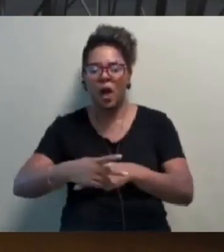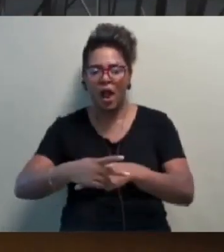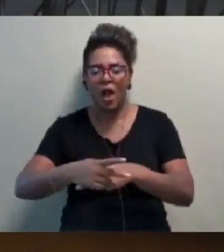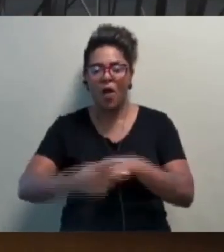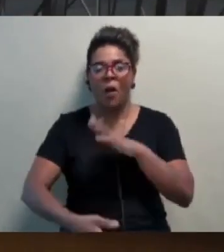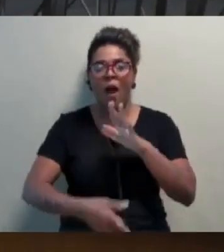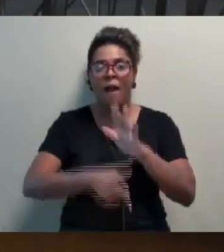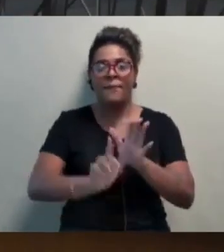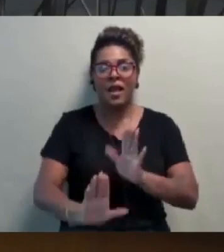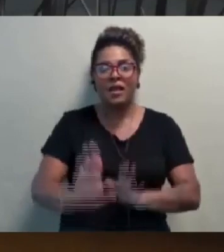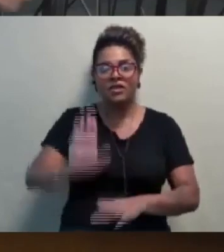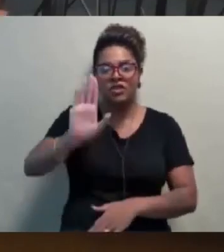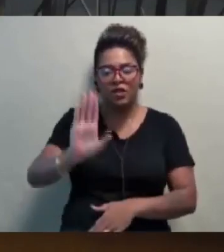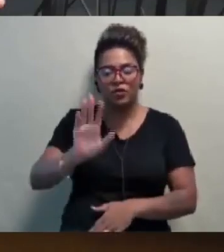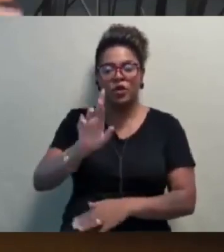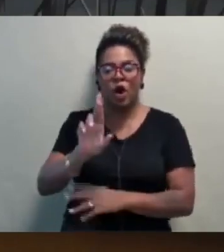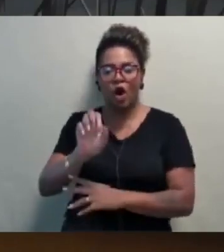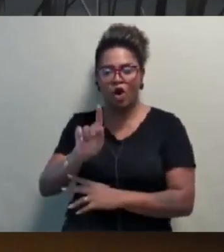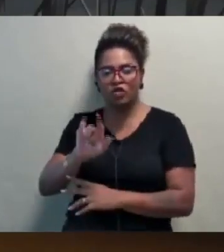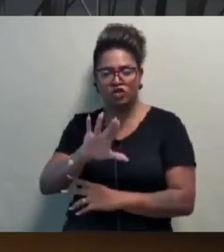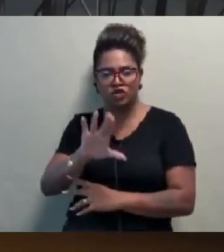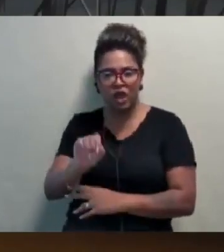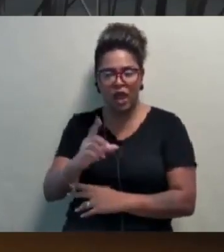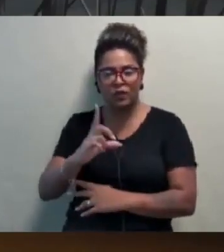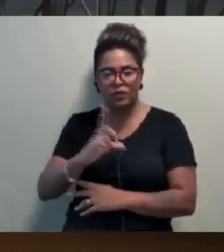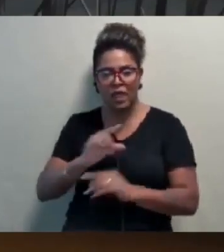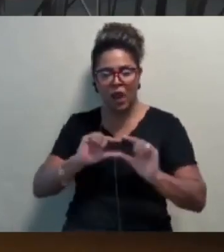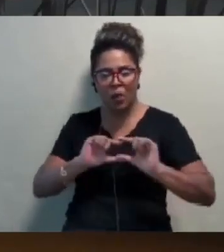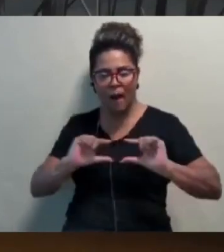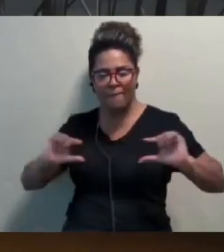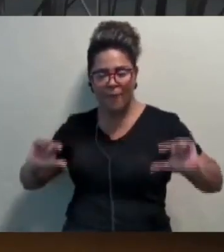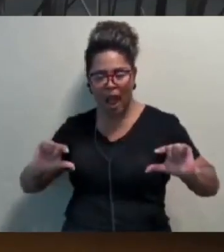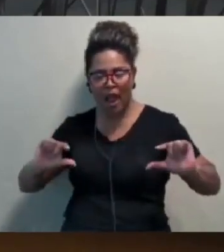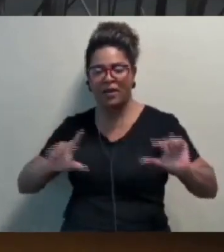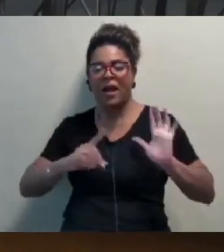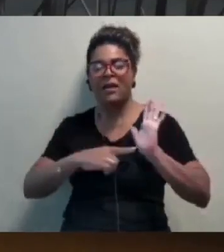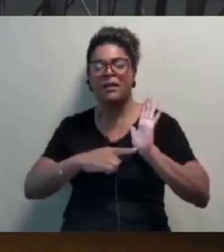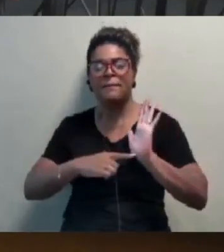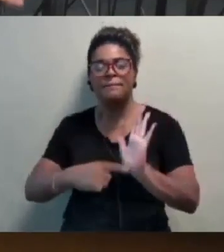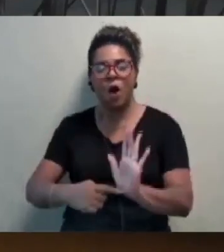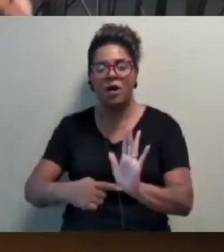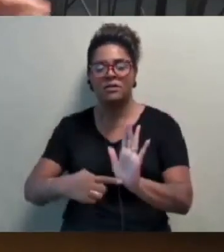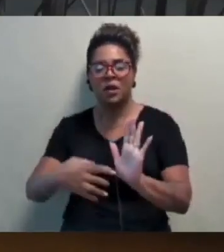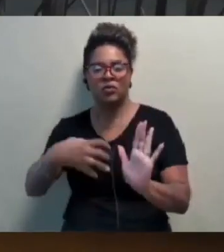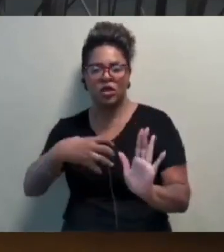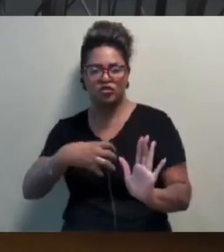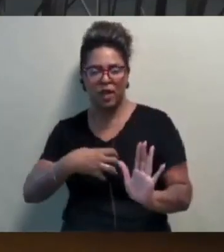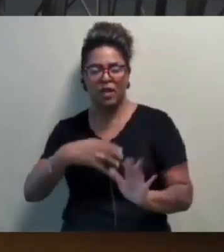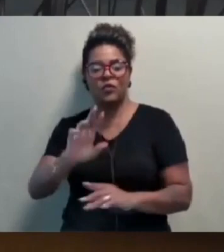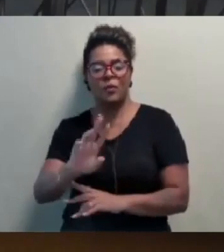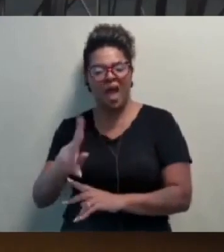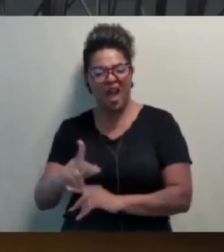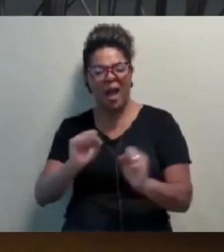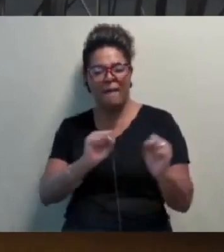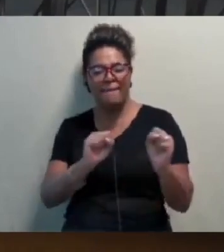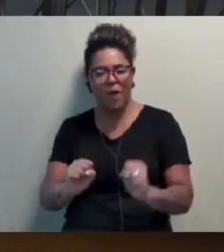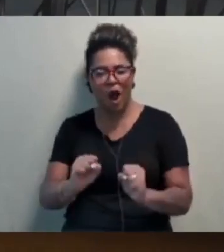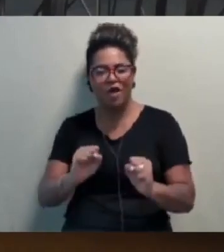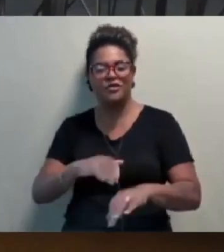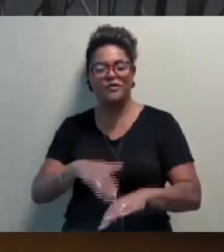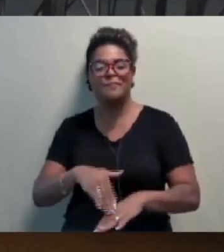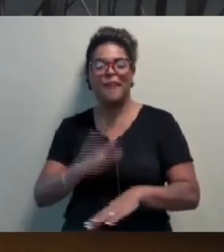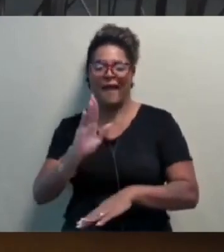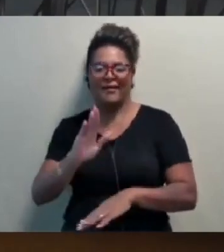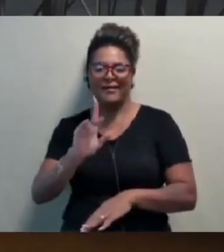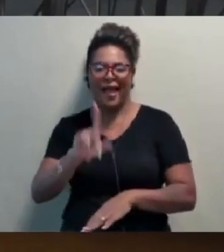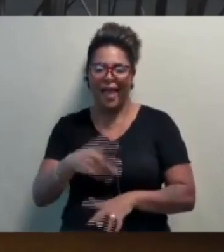Rogério tem um slogan que traduz os nossos sentimentos: BH pode mais. Essa é a percepção, se a gente estiver bem alinhado